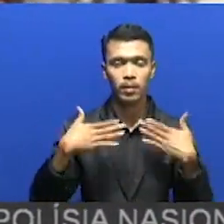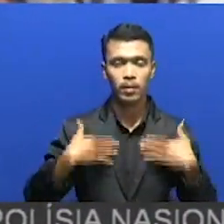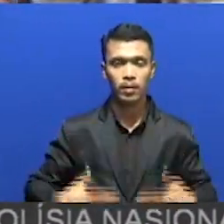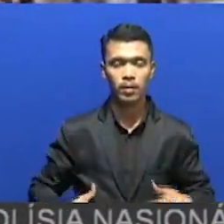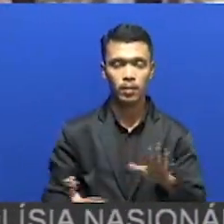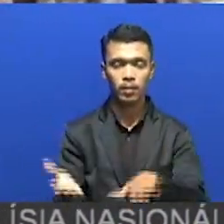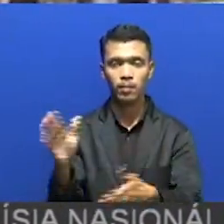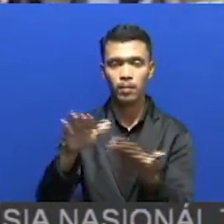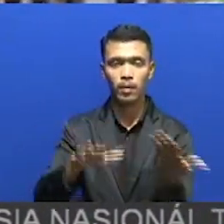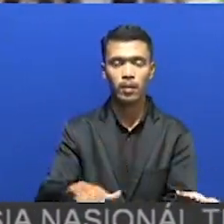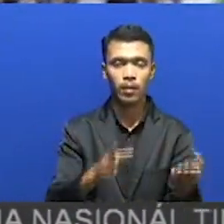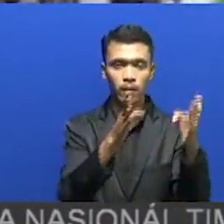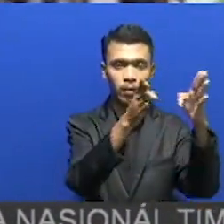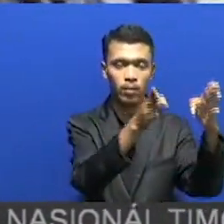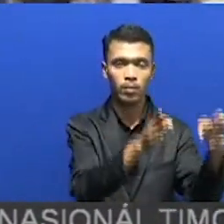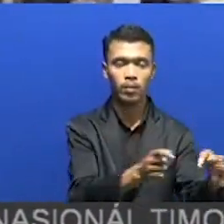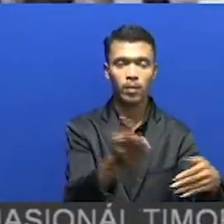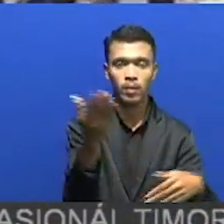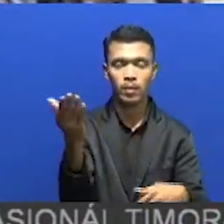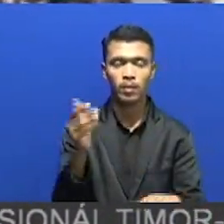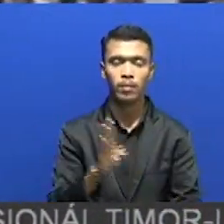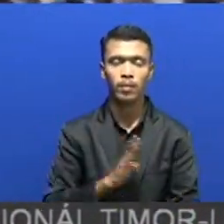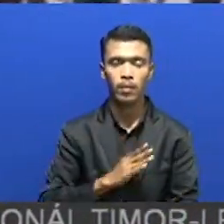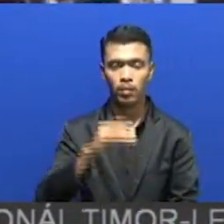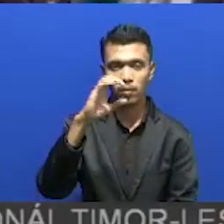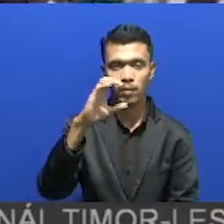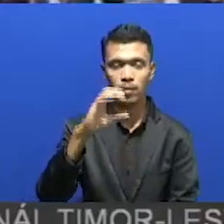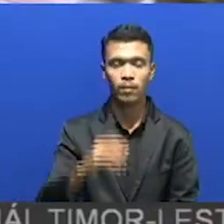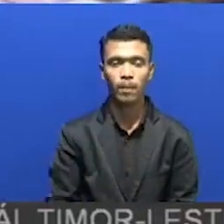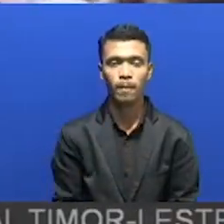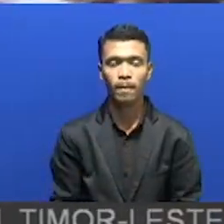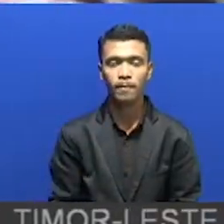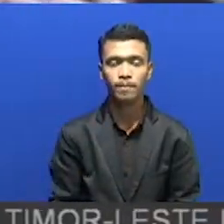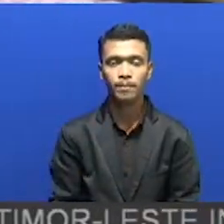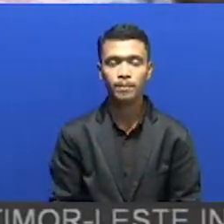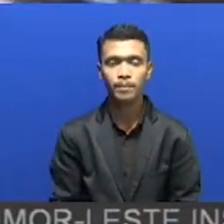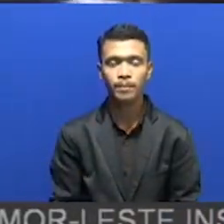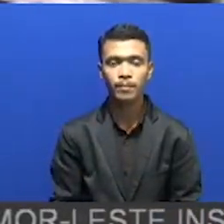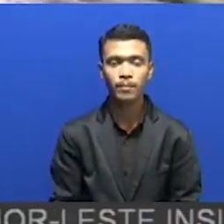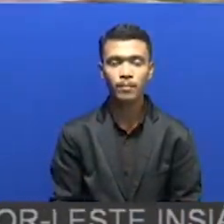Rubugua Lafatere. Husi Baucau, Pedro de Almeida, Ba RTL.